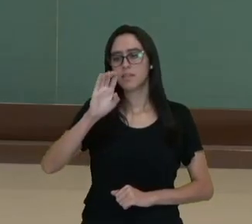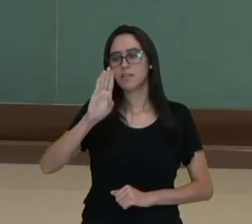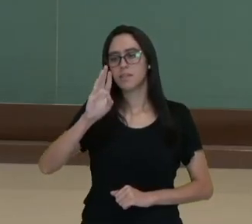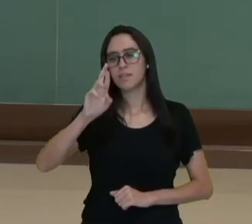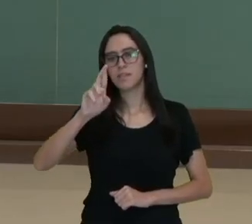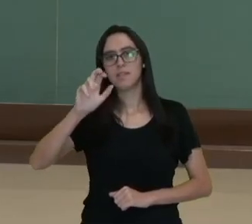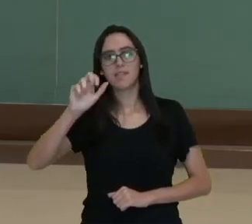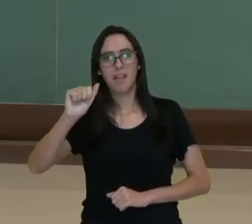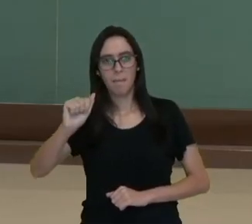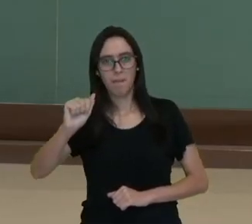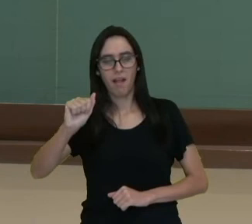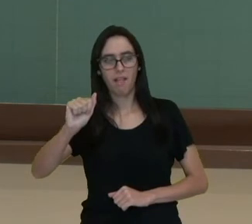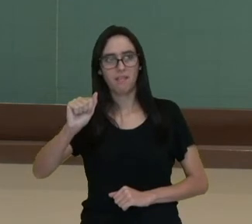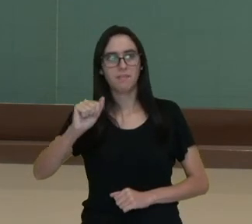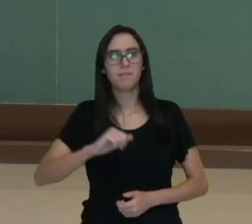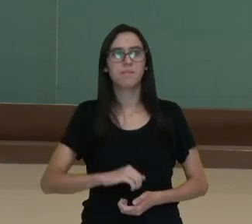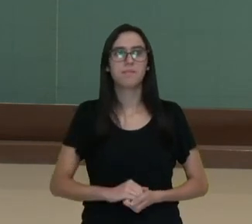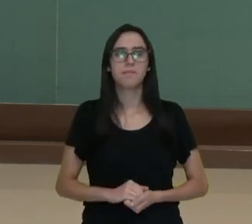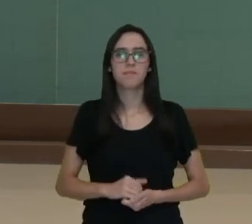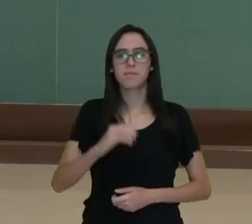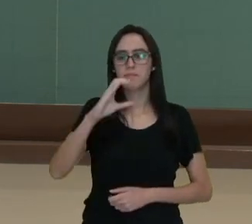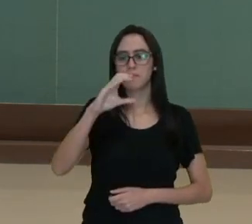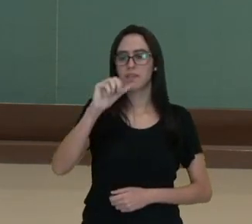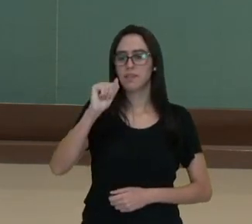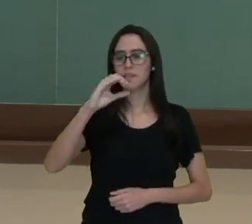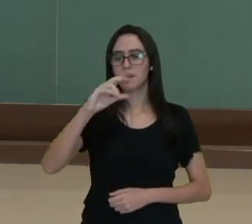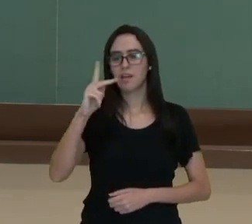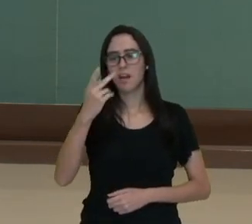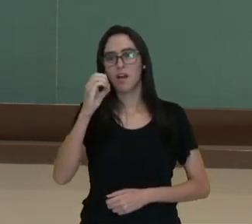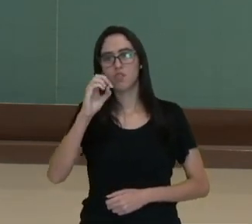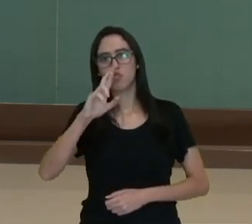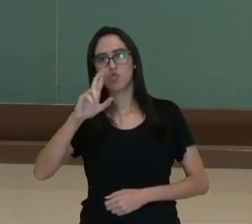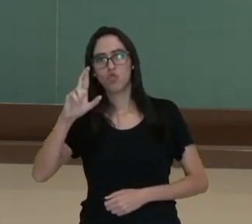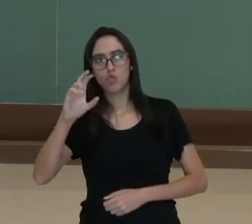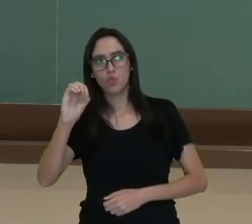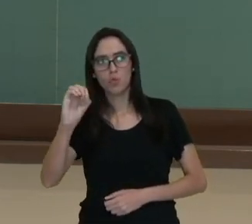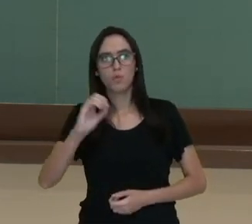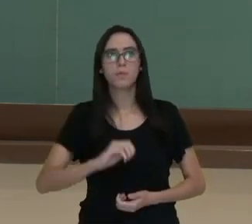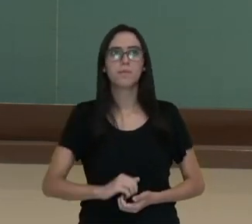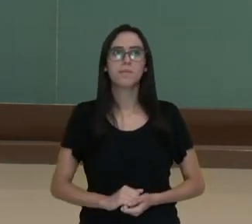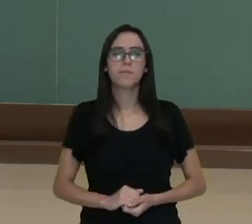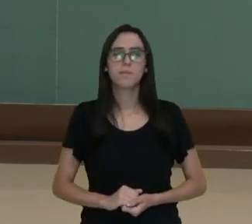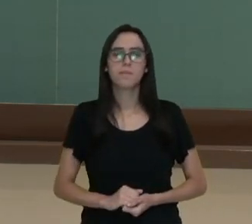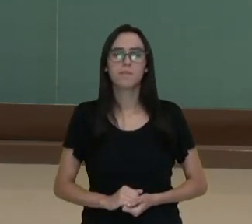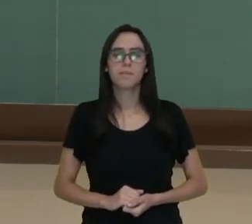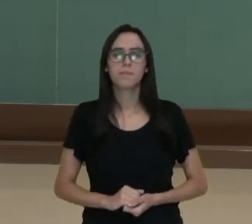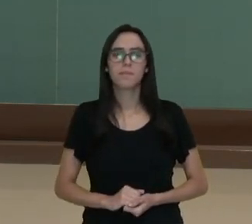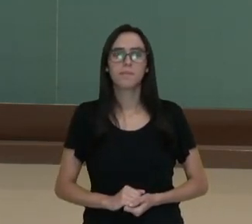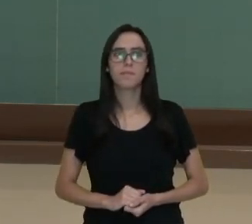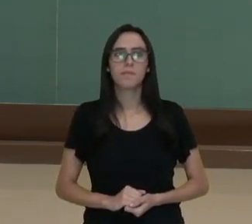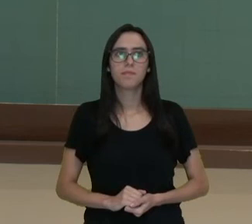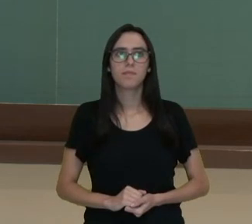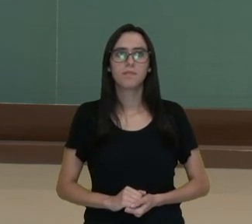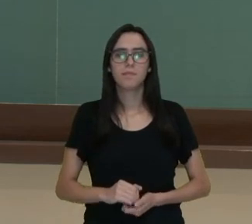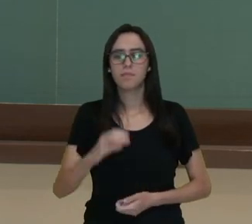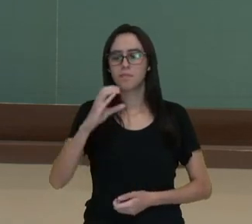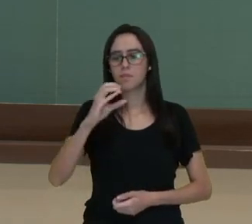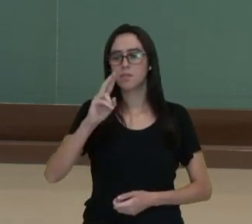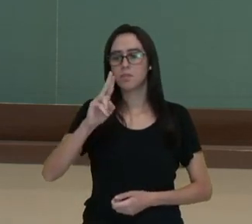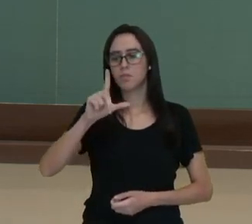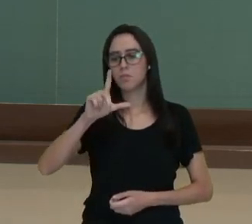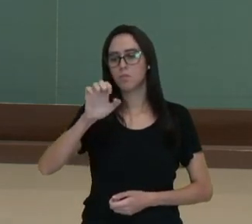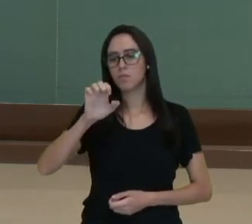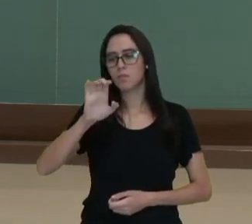S. Ó, o cachorro, com o som de K. E cu, culebra,